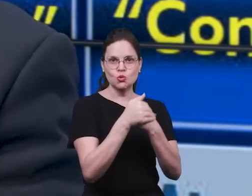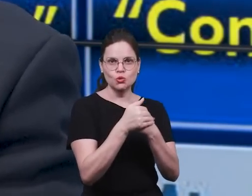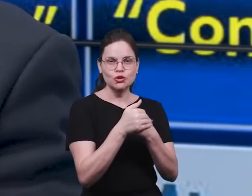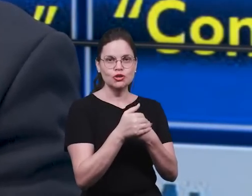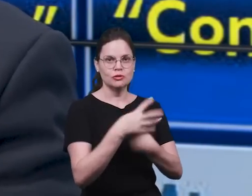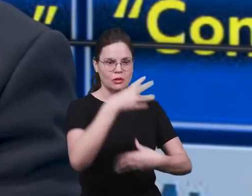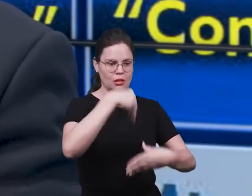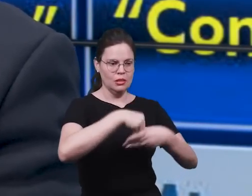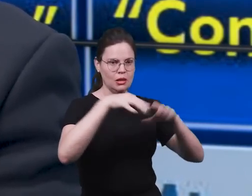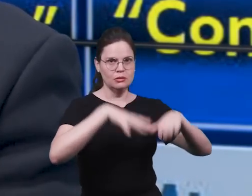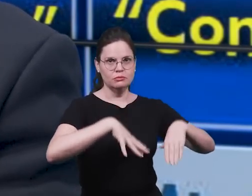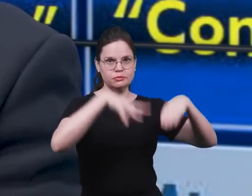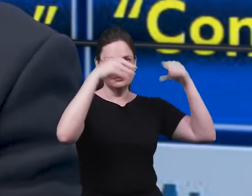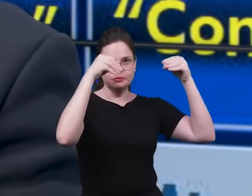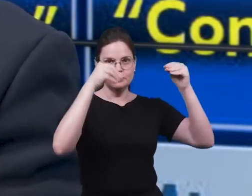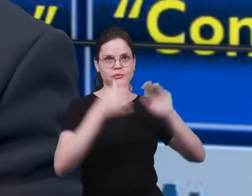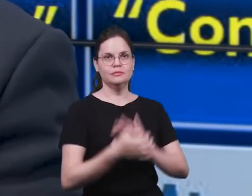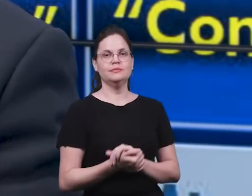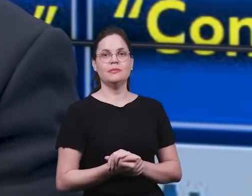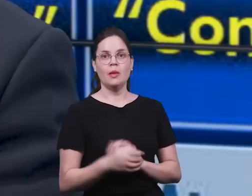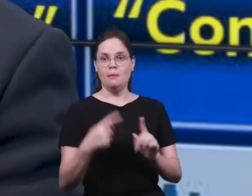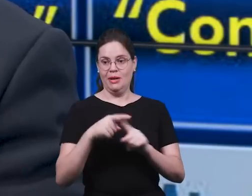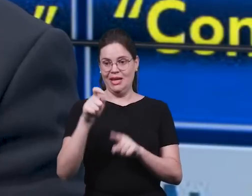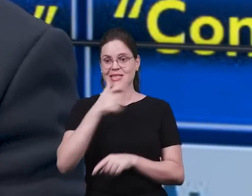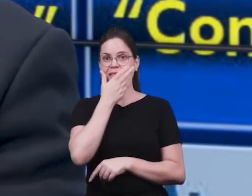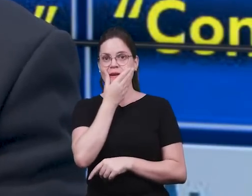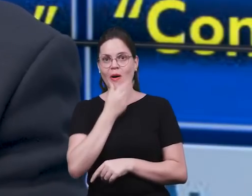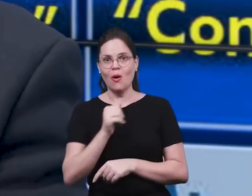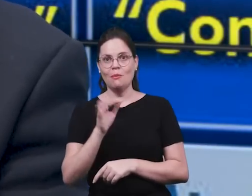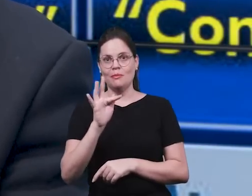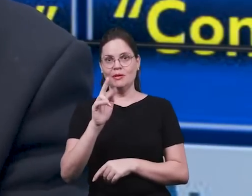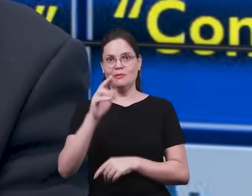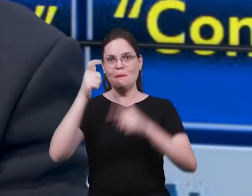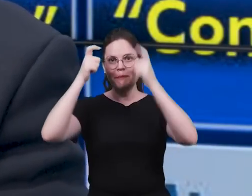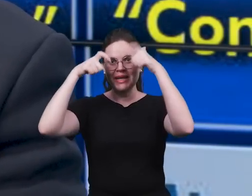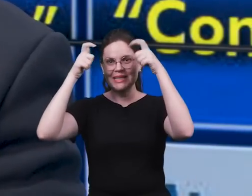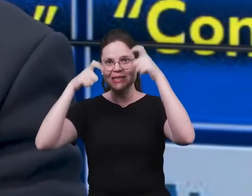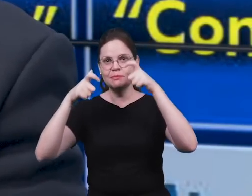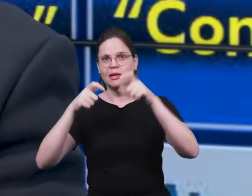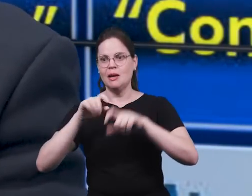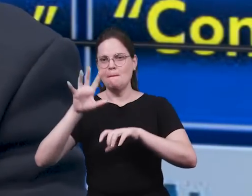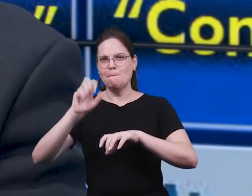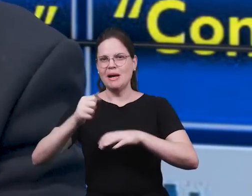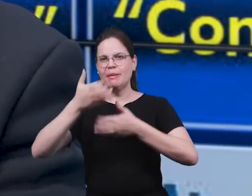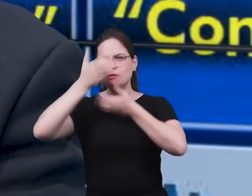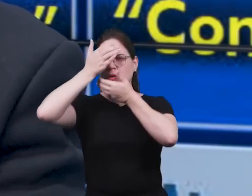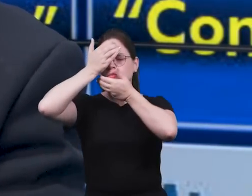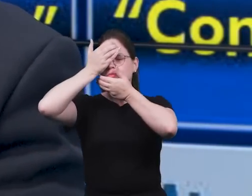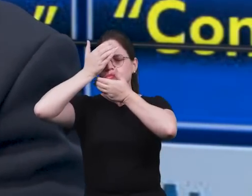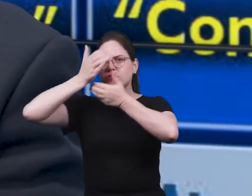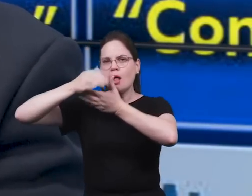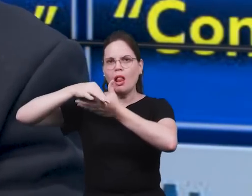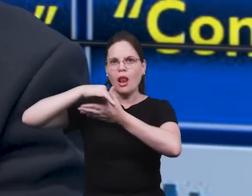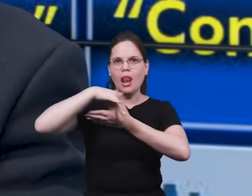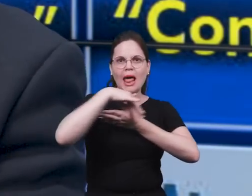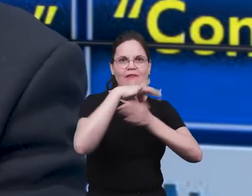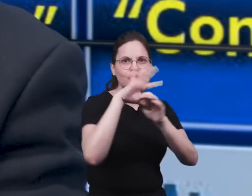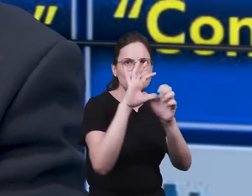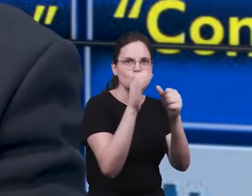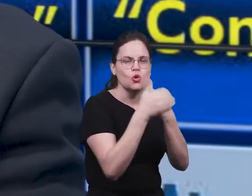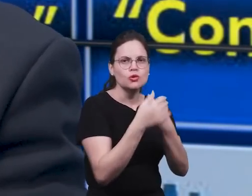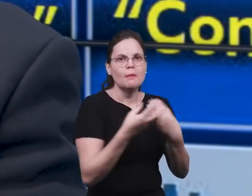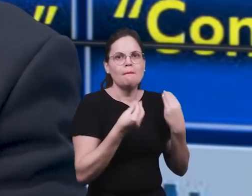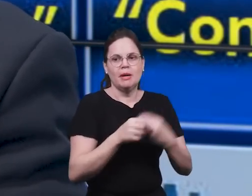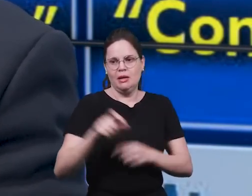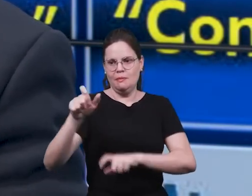né, esse príncipe Frederico esconde ele para deixar baixar a poeira, aquela condenação. Nós vemos que